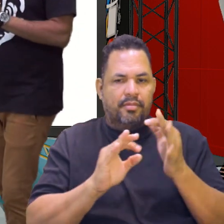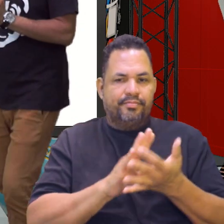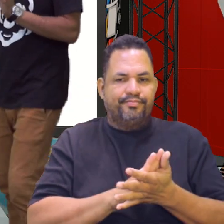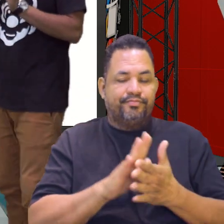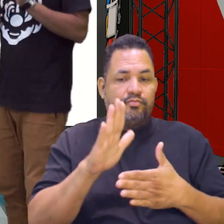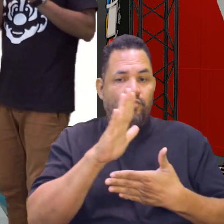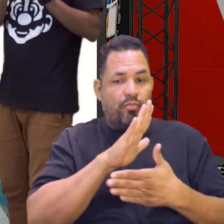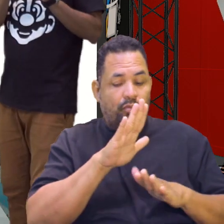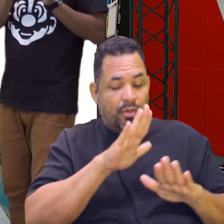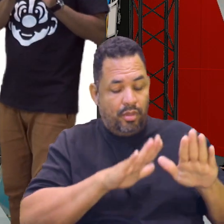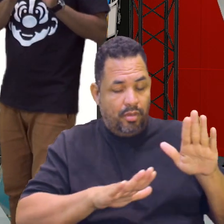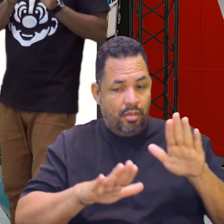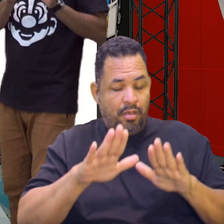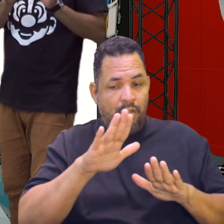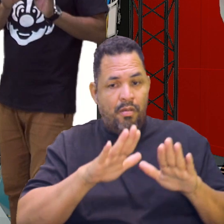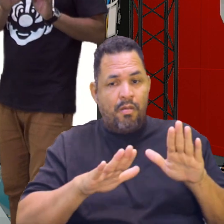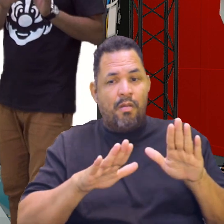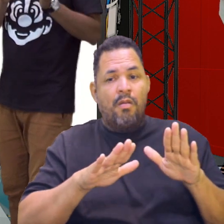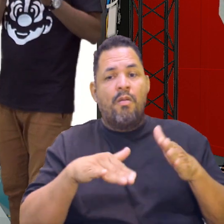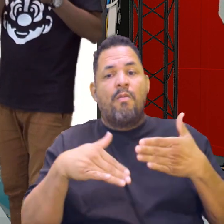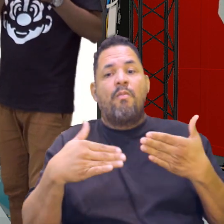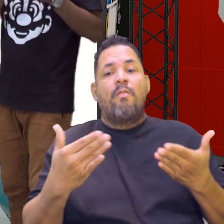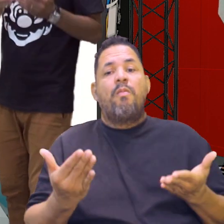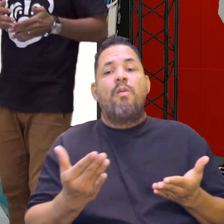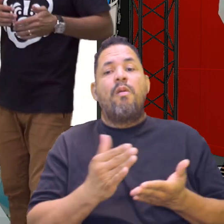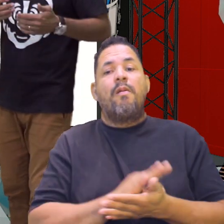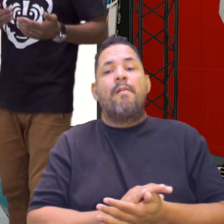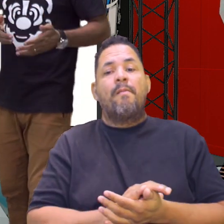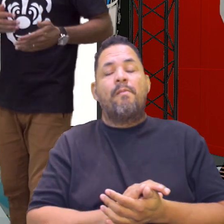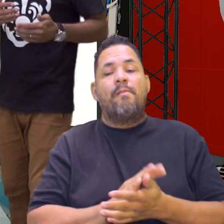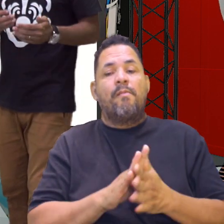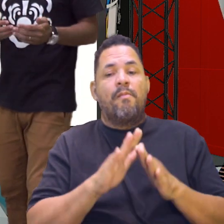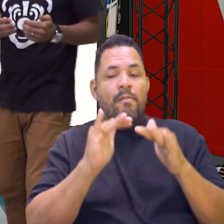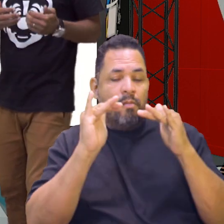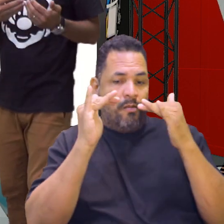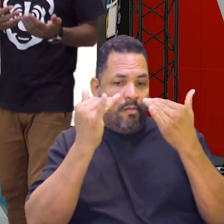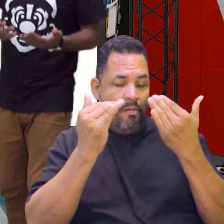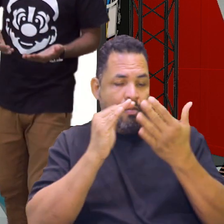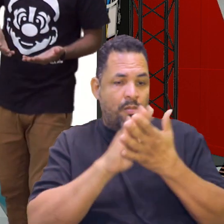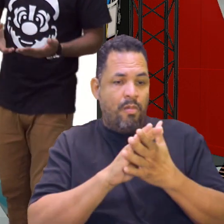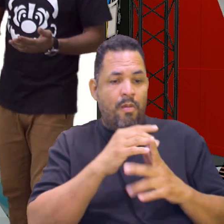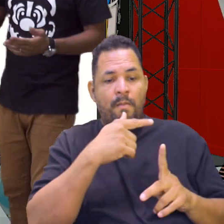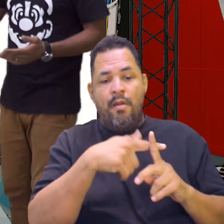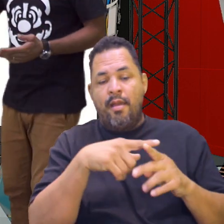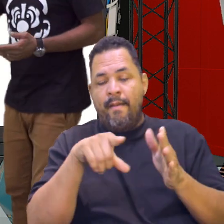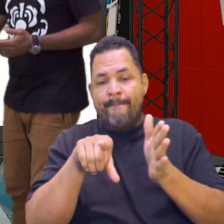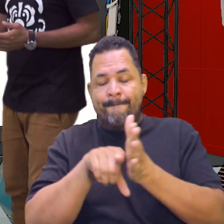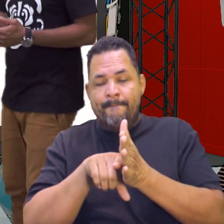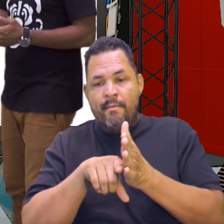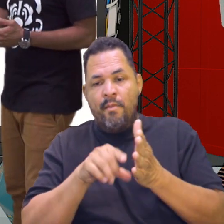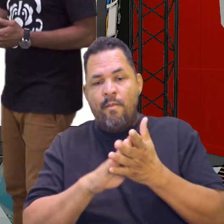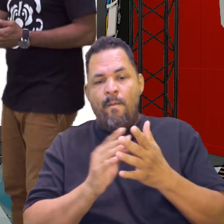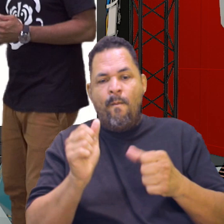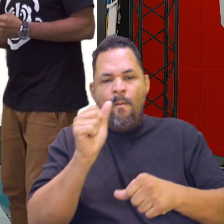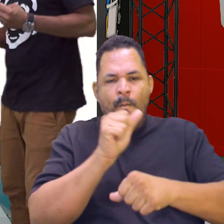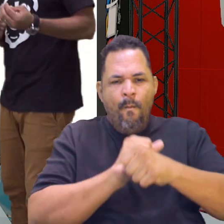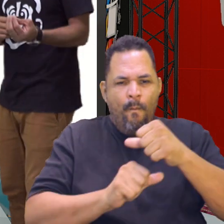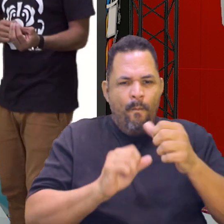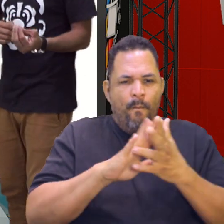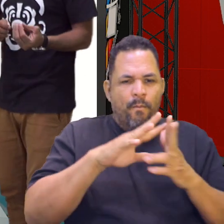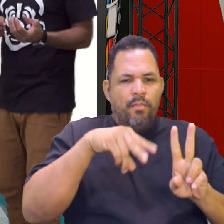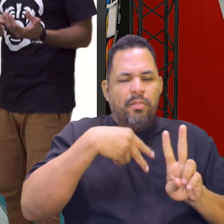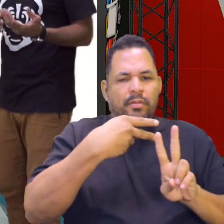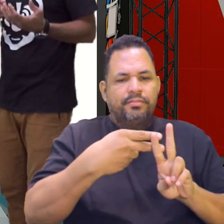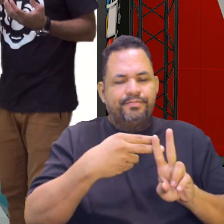o cuidado que a professora Luz colocou durante a aula. Atenção com os sinais, jogo de sinal,